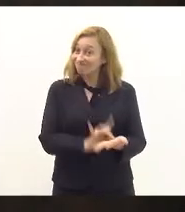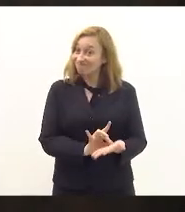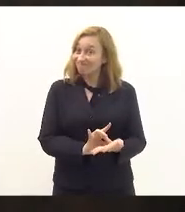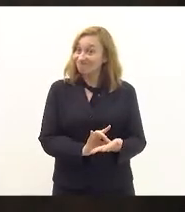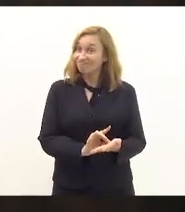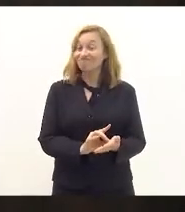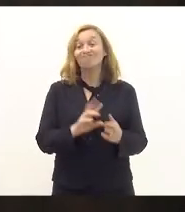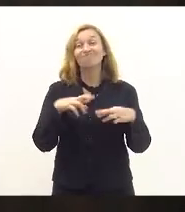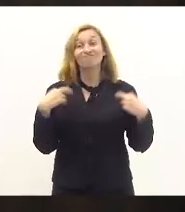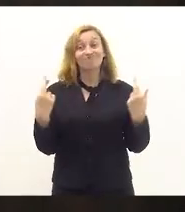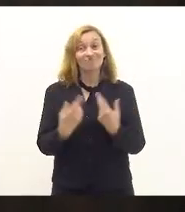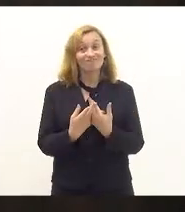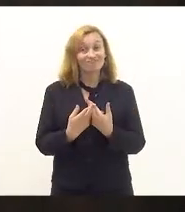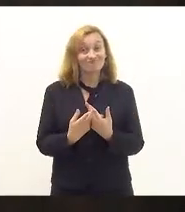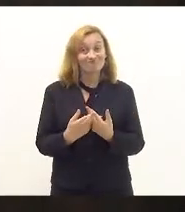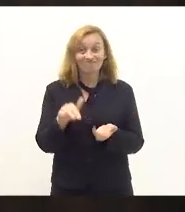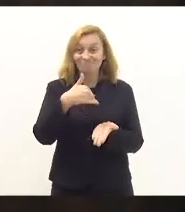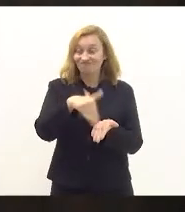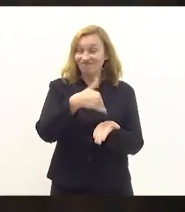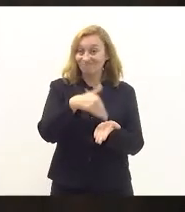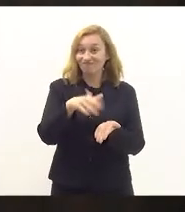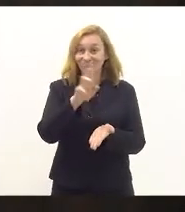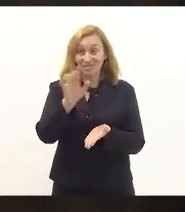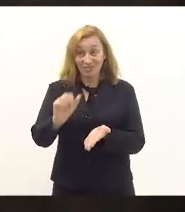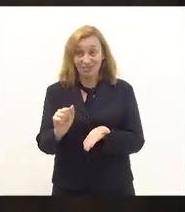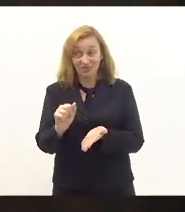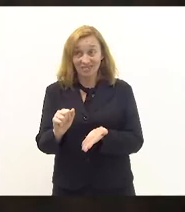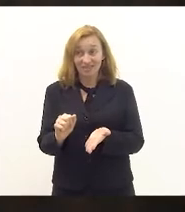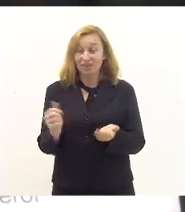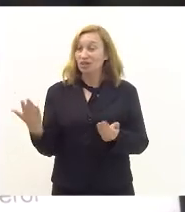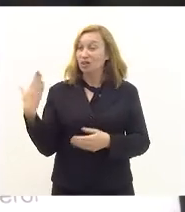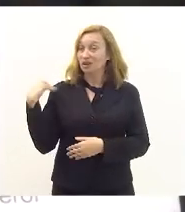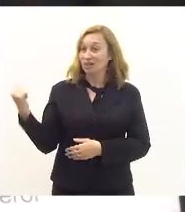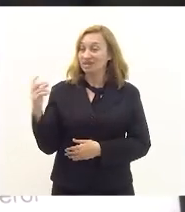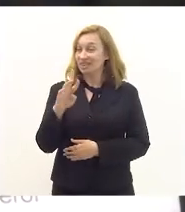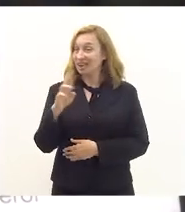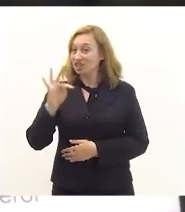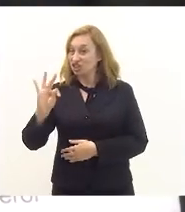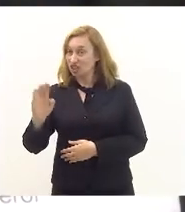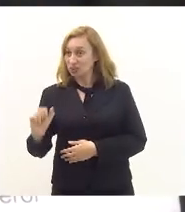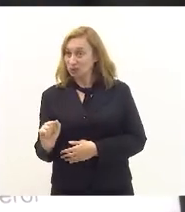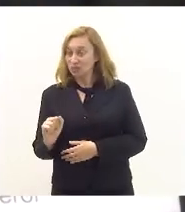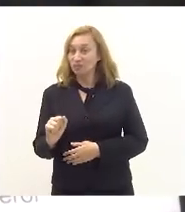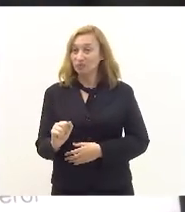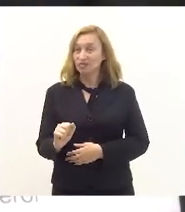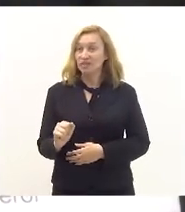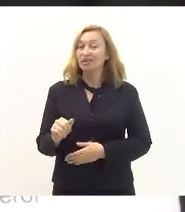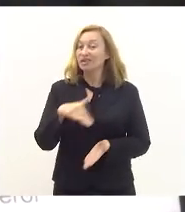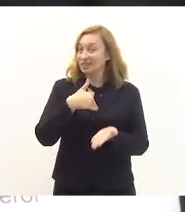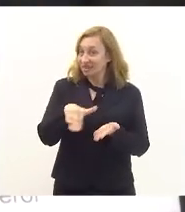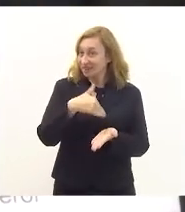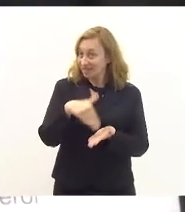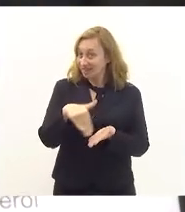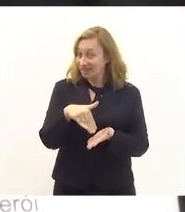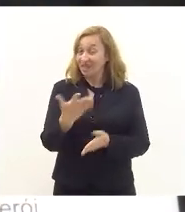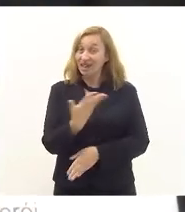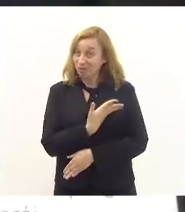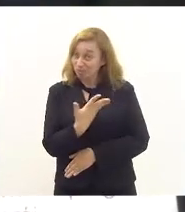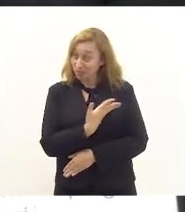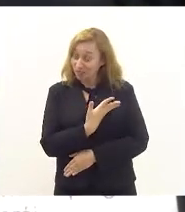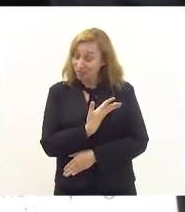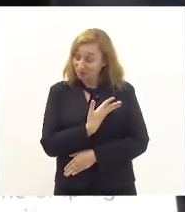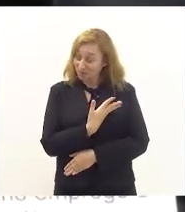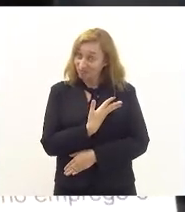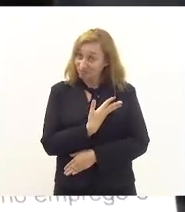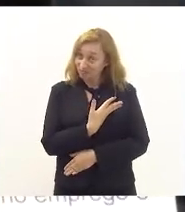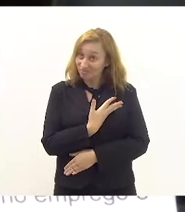reunião do secretariado do Brizola, deputado. Aqui ao lado do Trajano Ribeiro, que foi secretário, além de amigo de uma vida